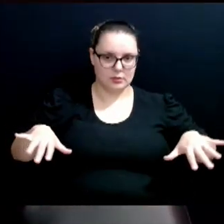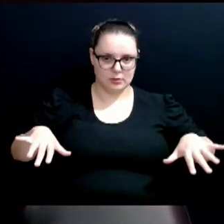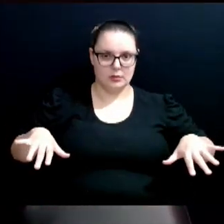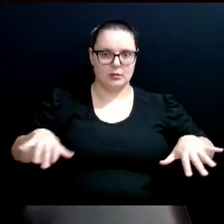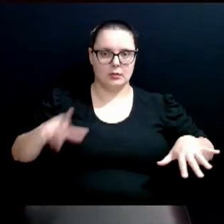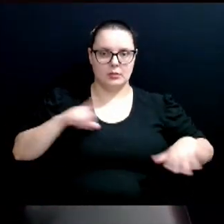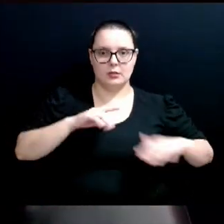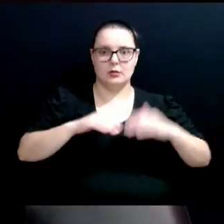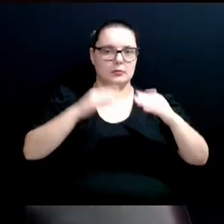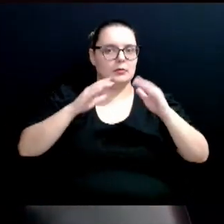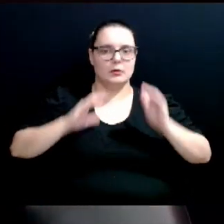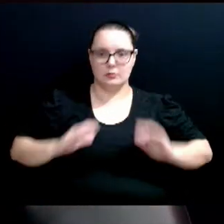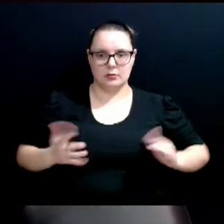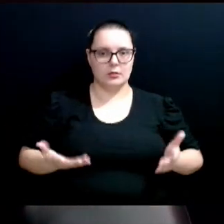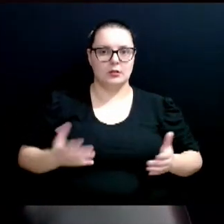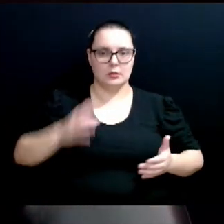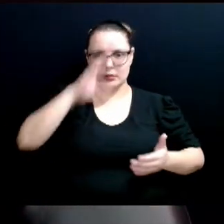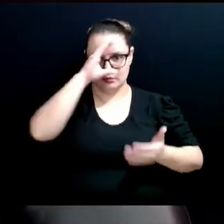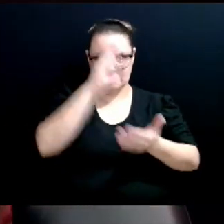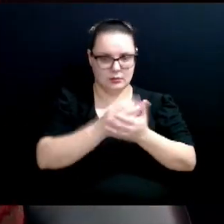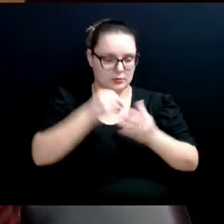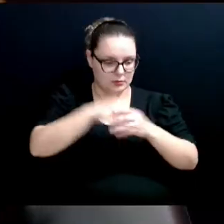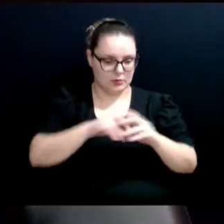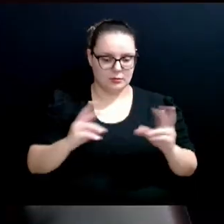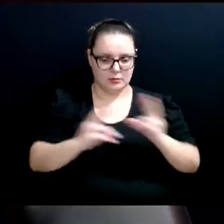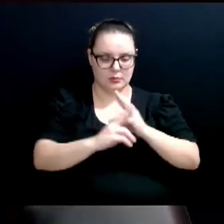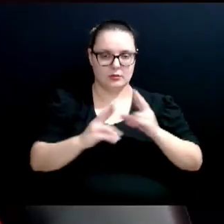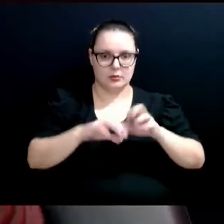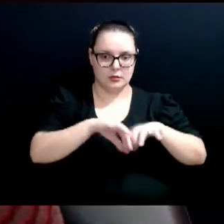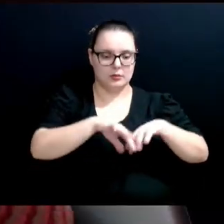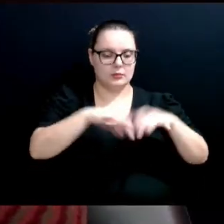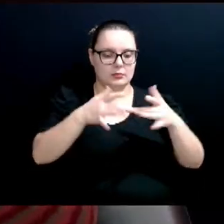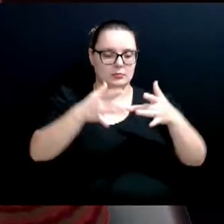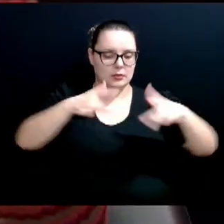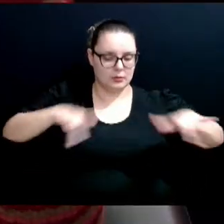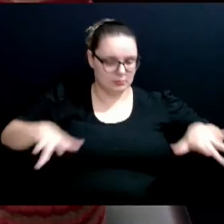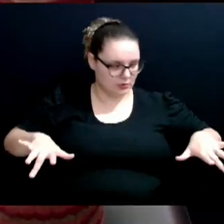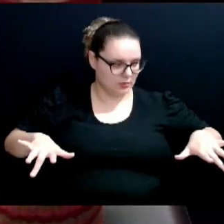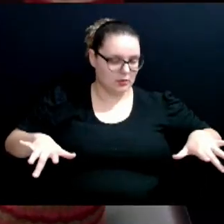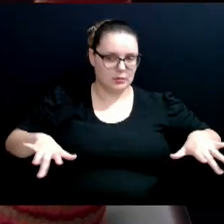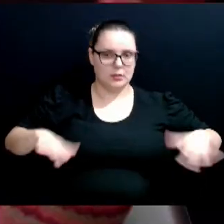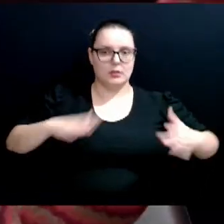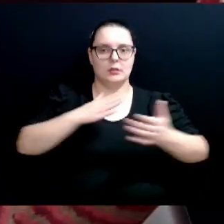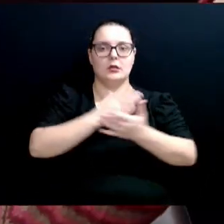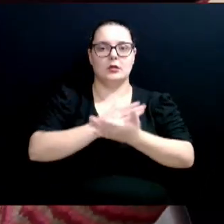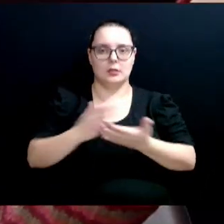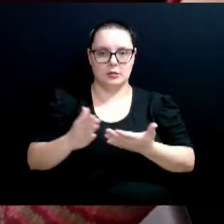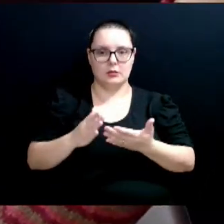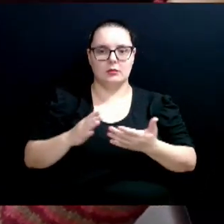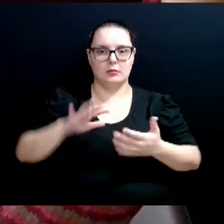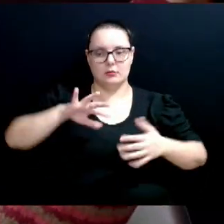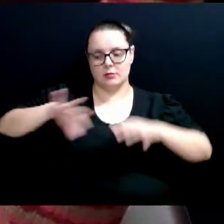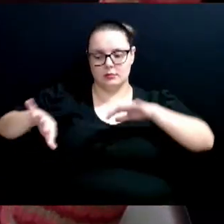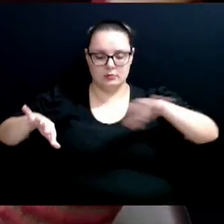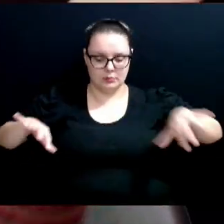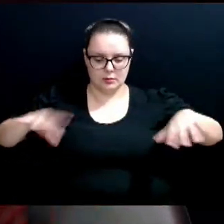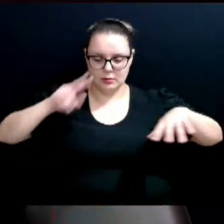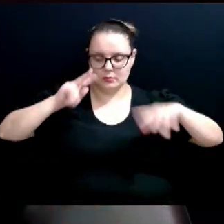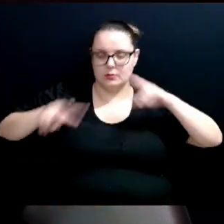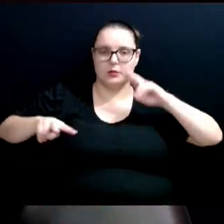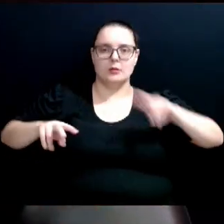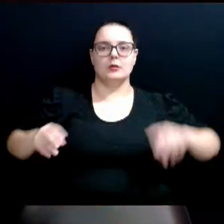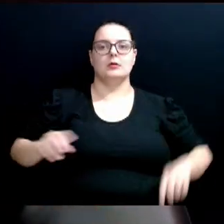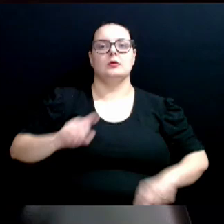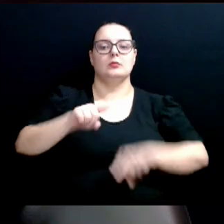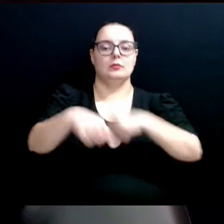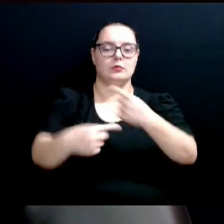comportamentos, as crenças ali dentro do relacionamento, e passa a ter que olhar eles separadamente, às vezes nos novos relacionamentos,